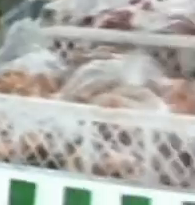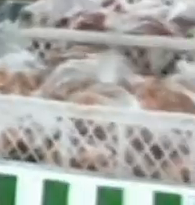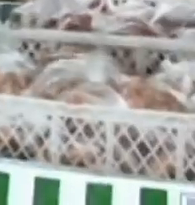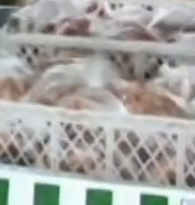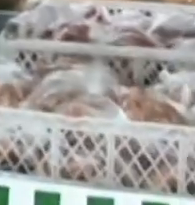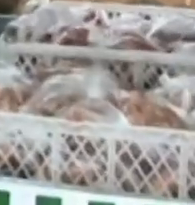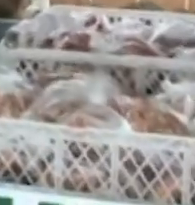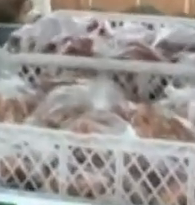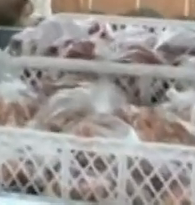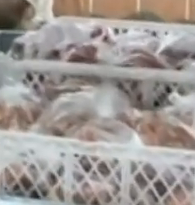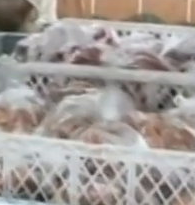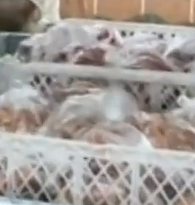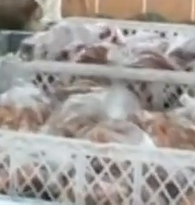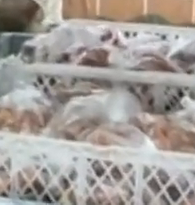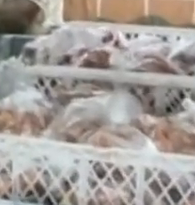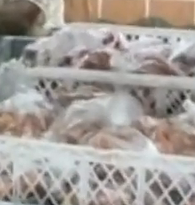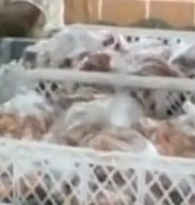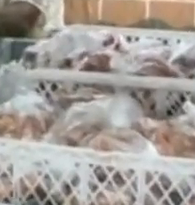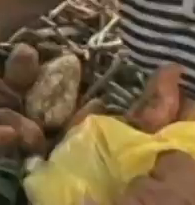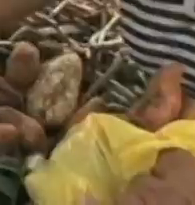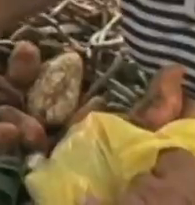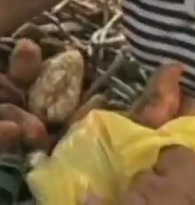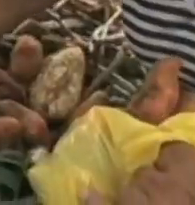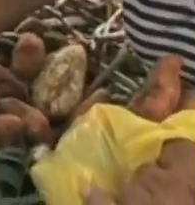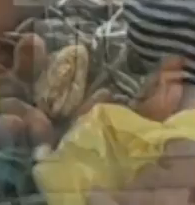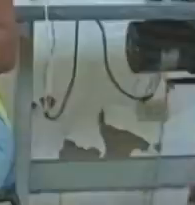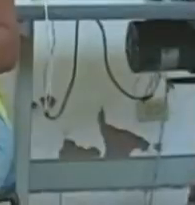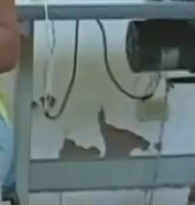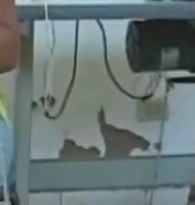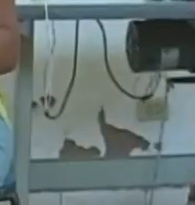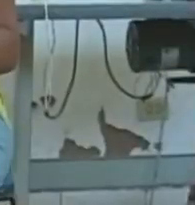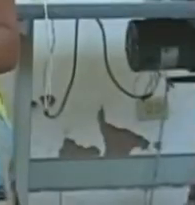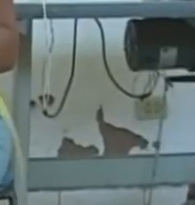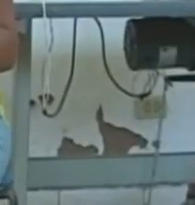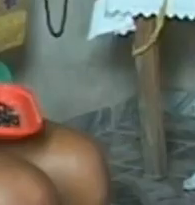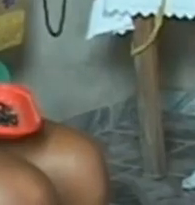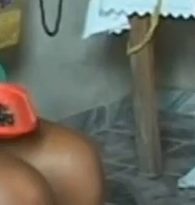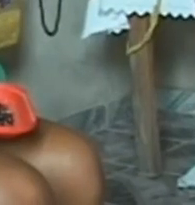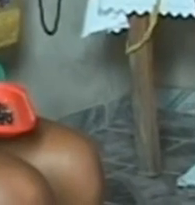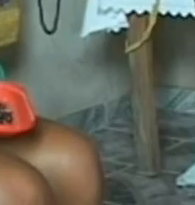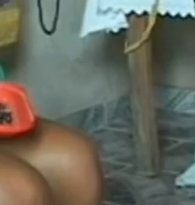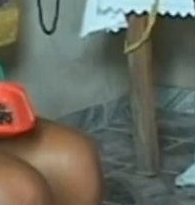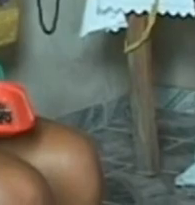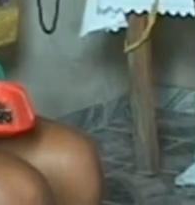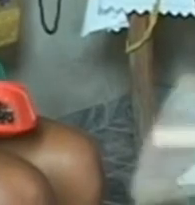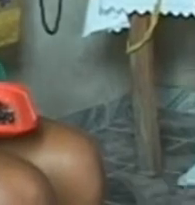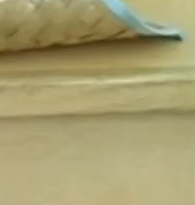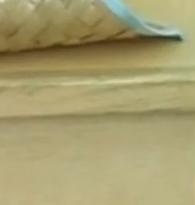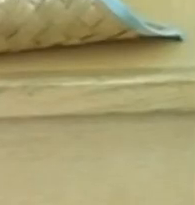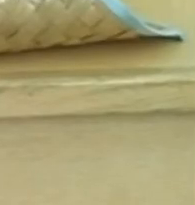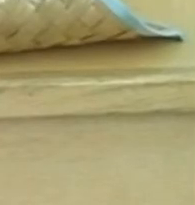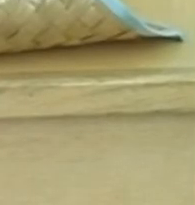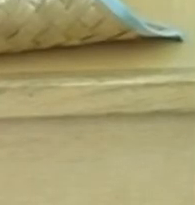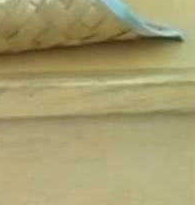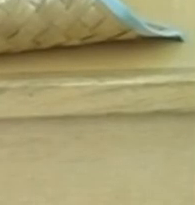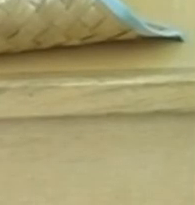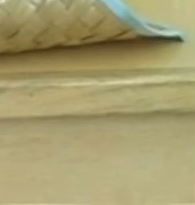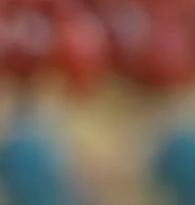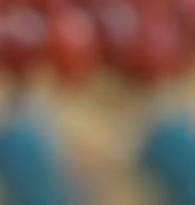inspiradas na economia feminista e solidária elas alcançam autonomia Econômica renda